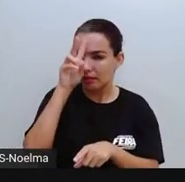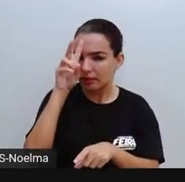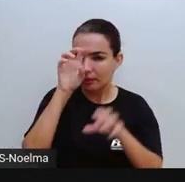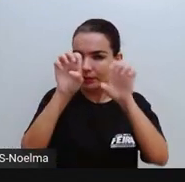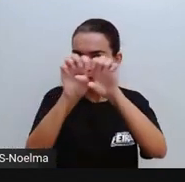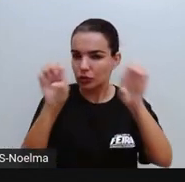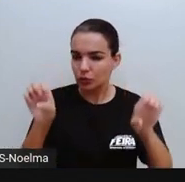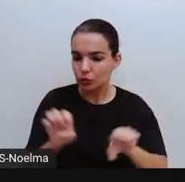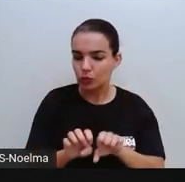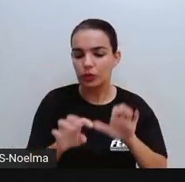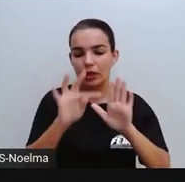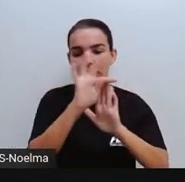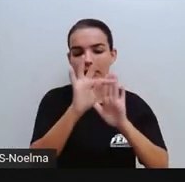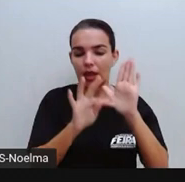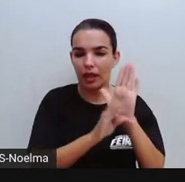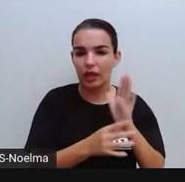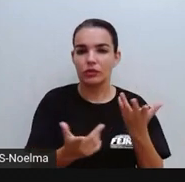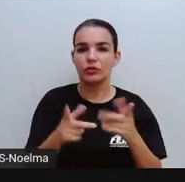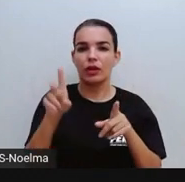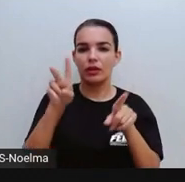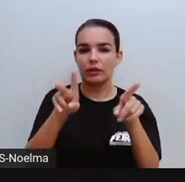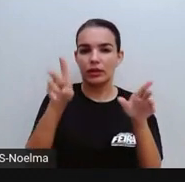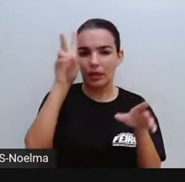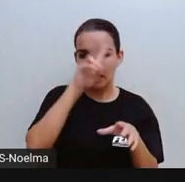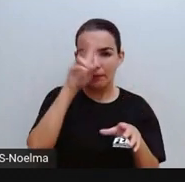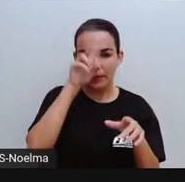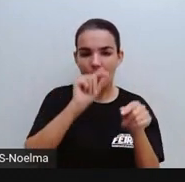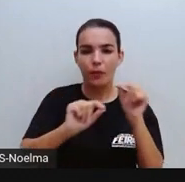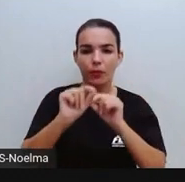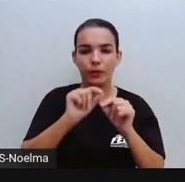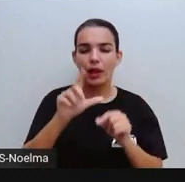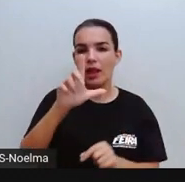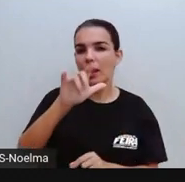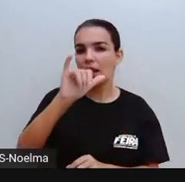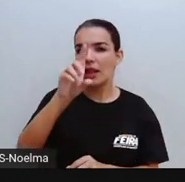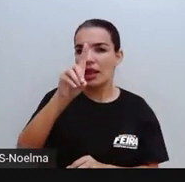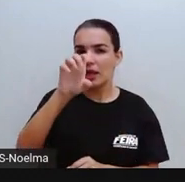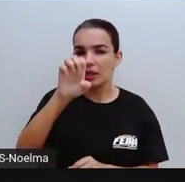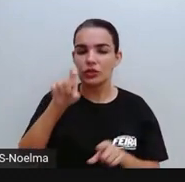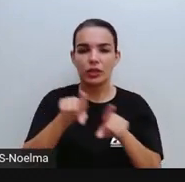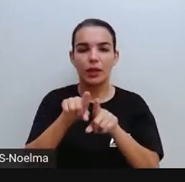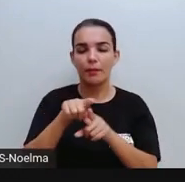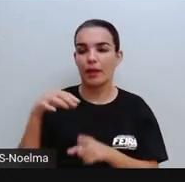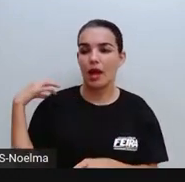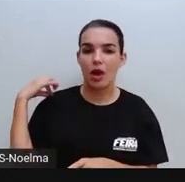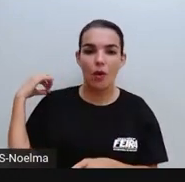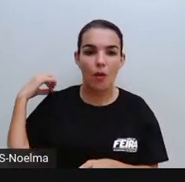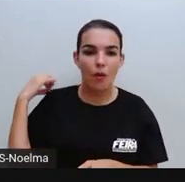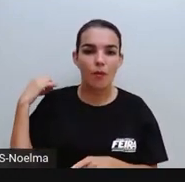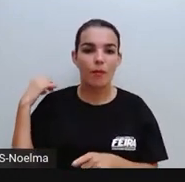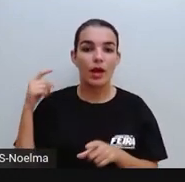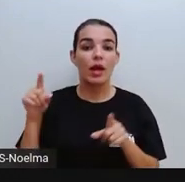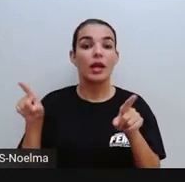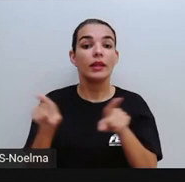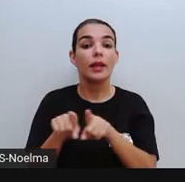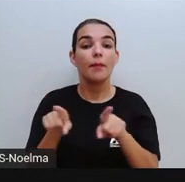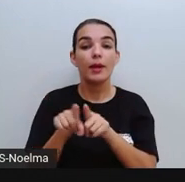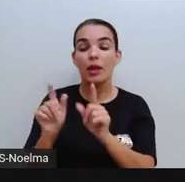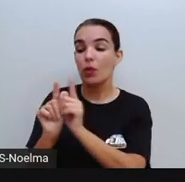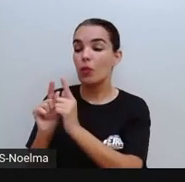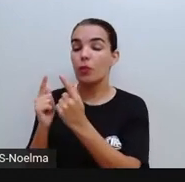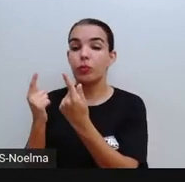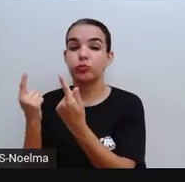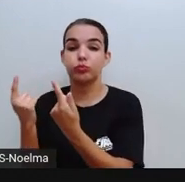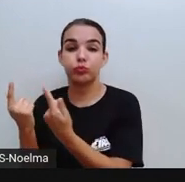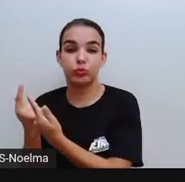do texto lembrar da lide ver a questão do cenário e do figurino definir também a equipe tá